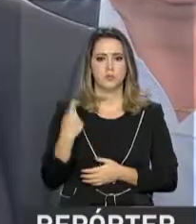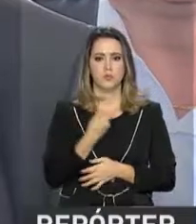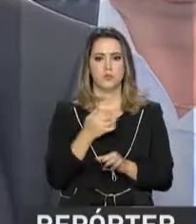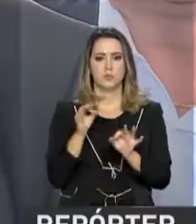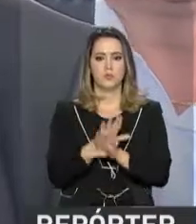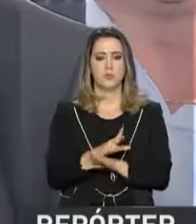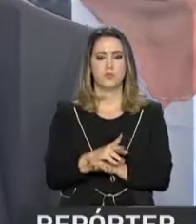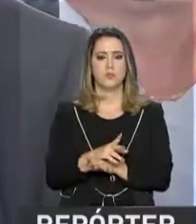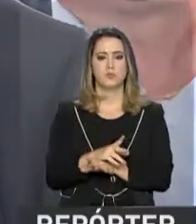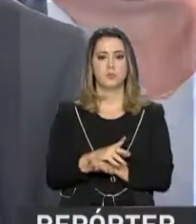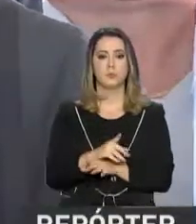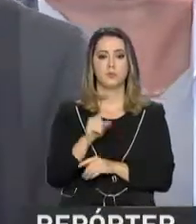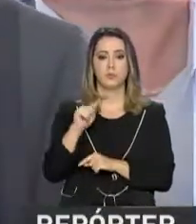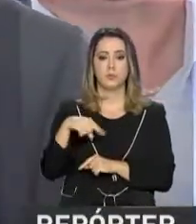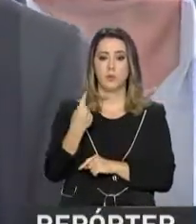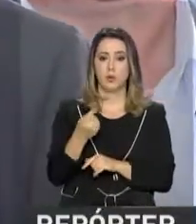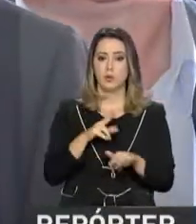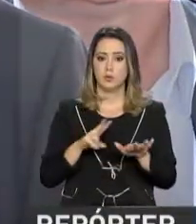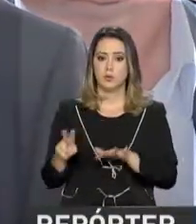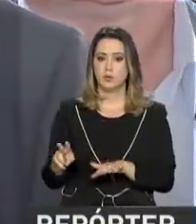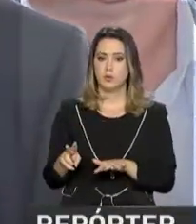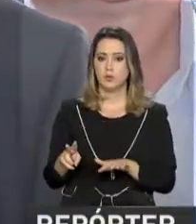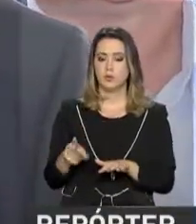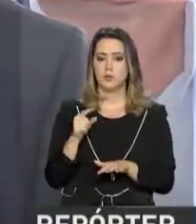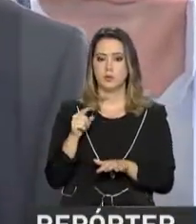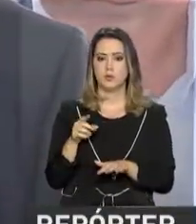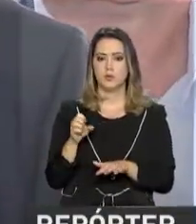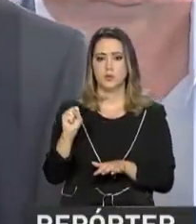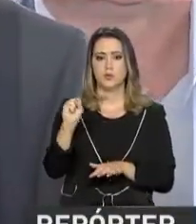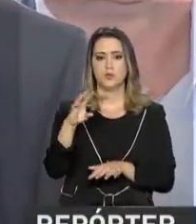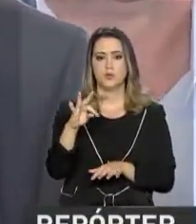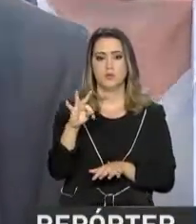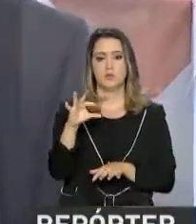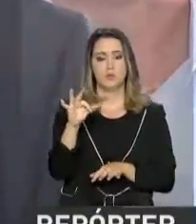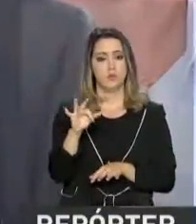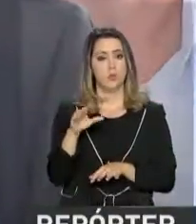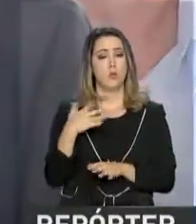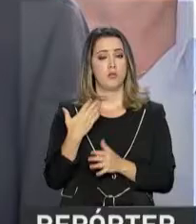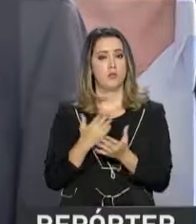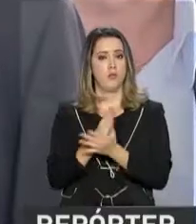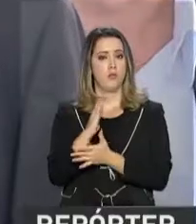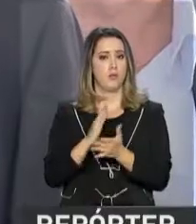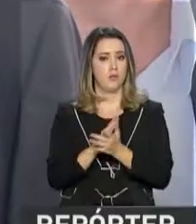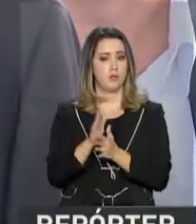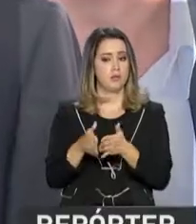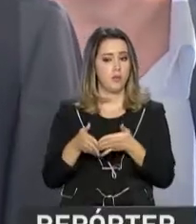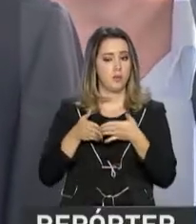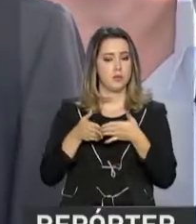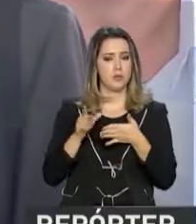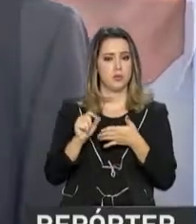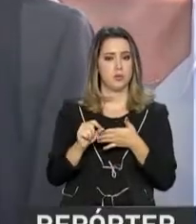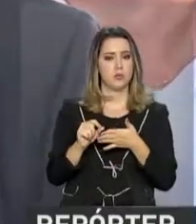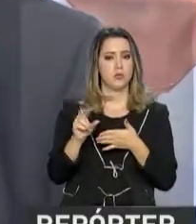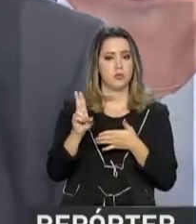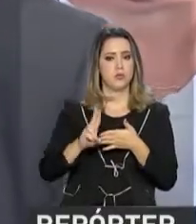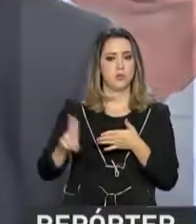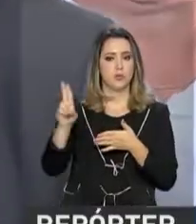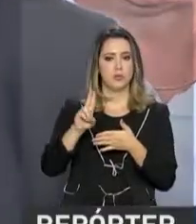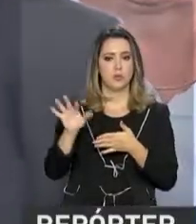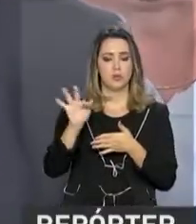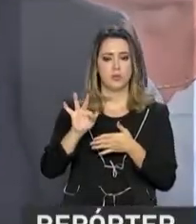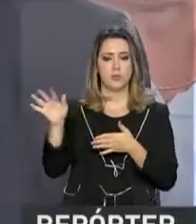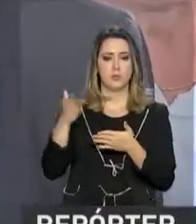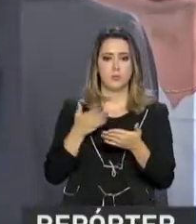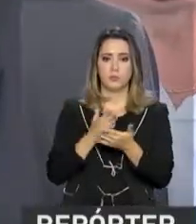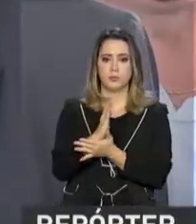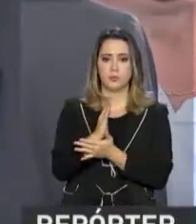muito possível que na semana que vem o Supremo acabe por homologar uma petição que a União Federal vai dar